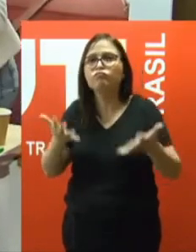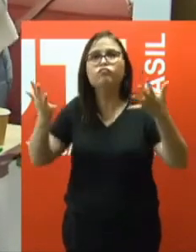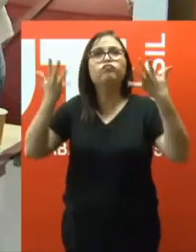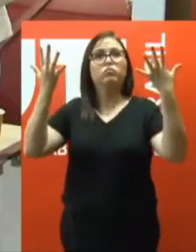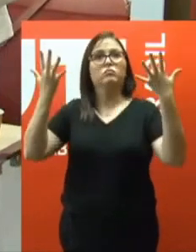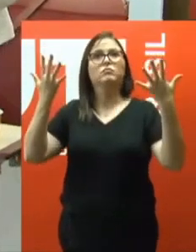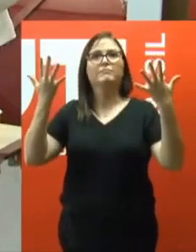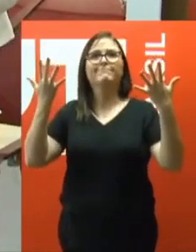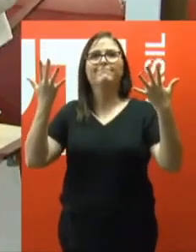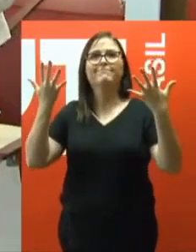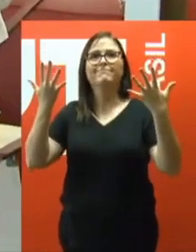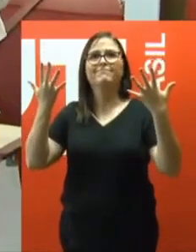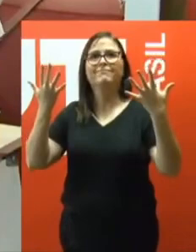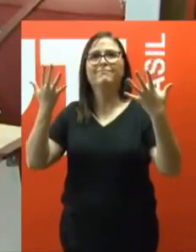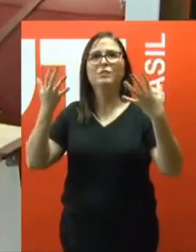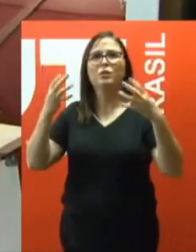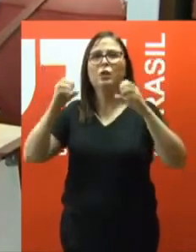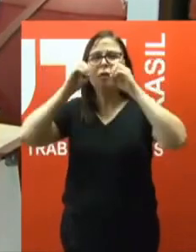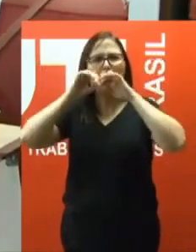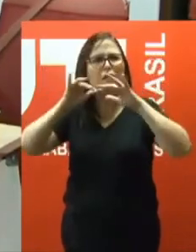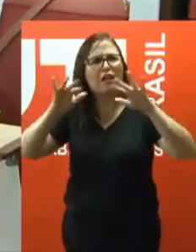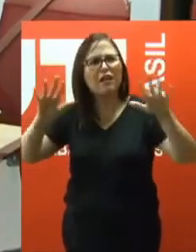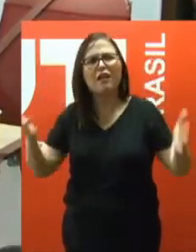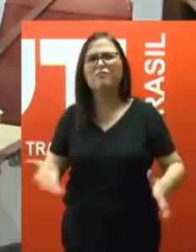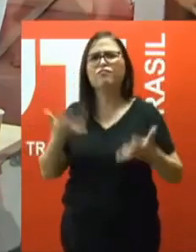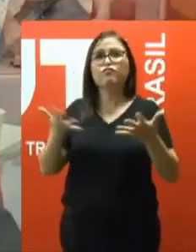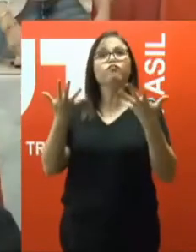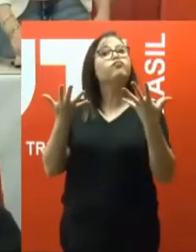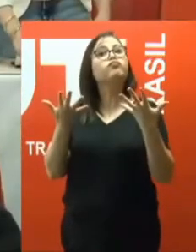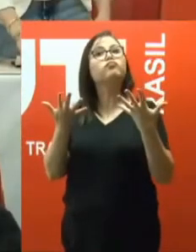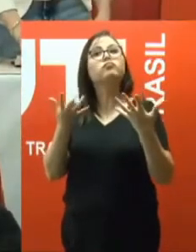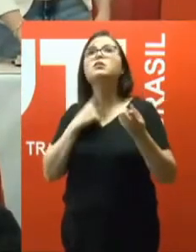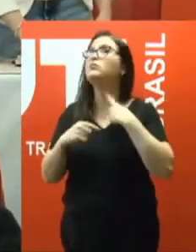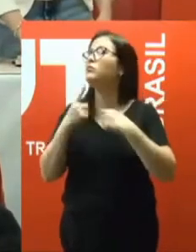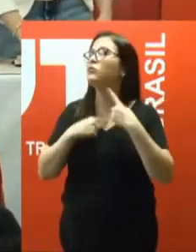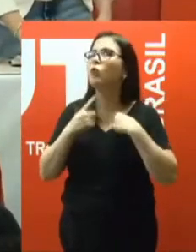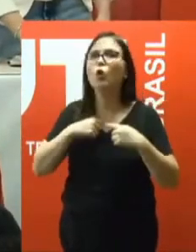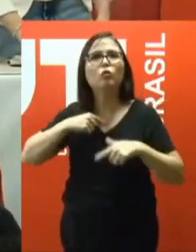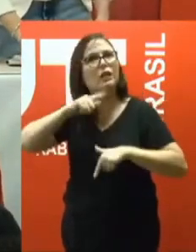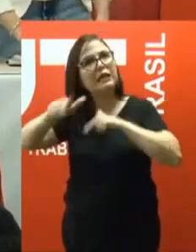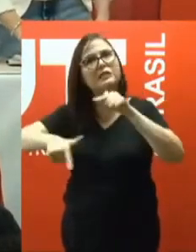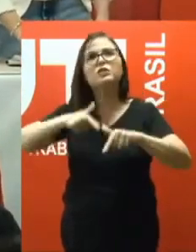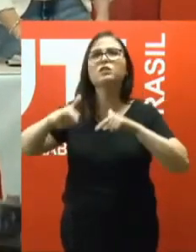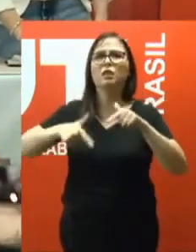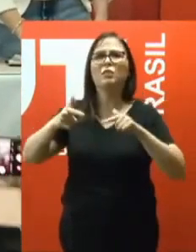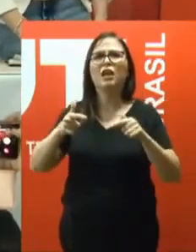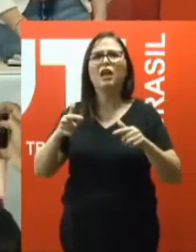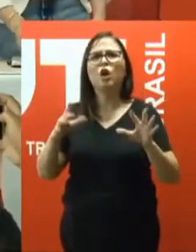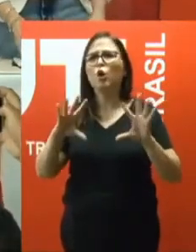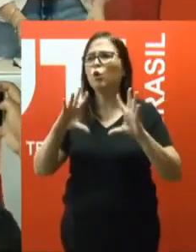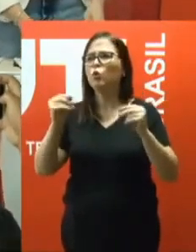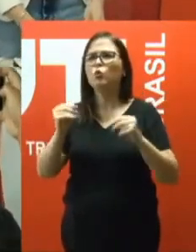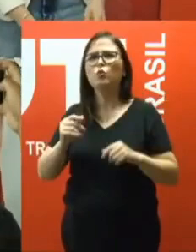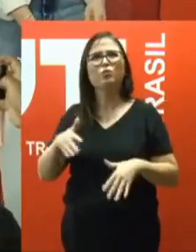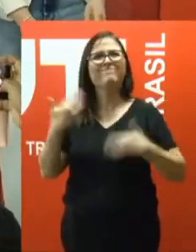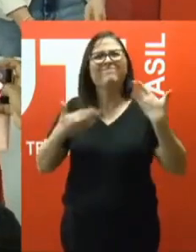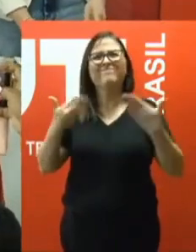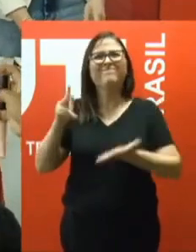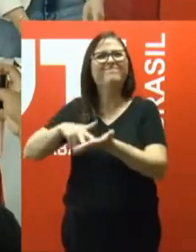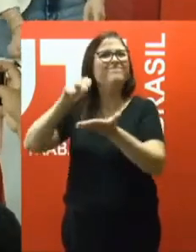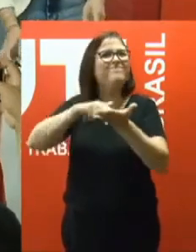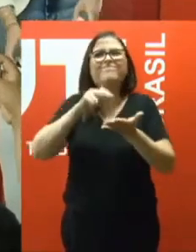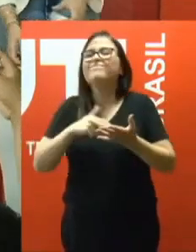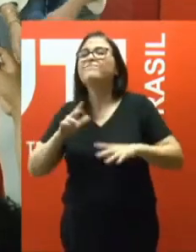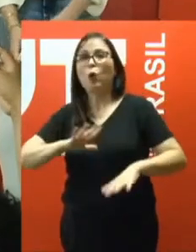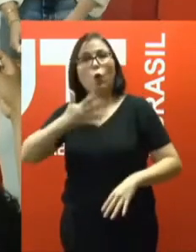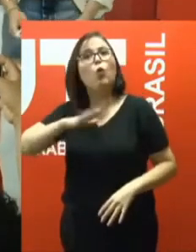pessoas. É para a gente colocar mesmo tesão para valer nas pessoas. Sair de lá todo mundo muito, mas muito animado. Nós vamos fazer